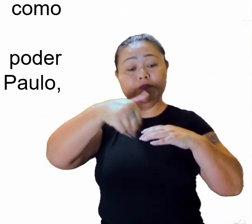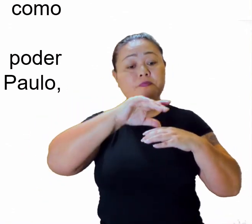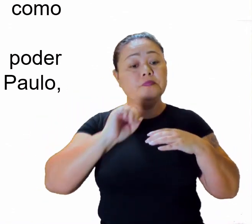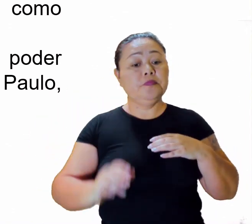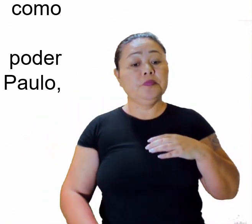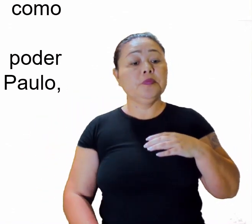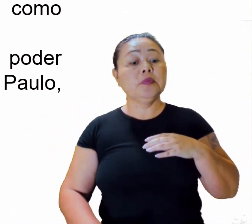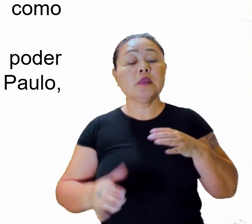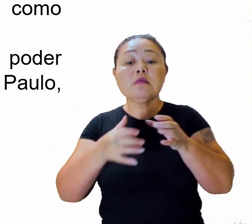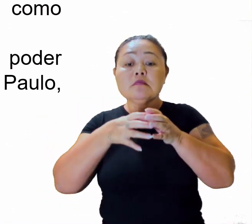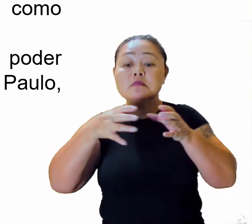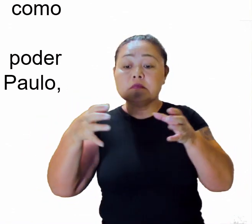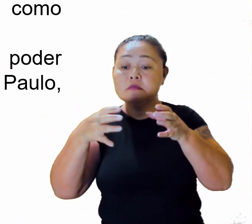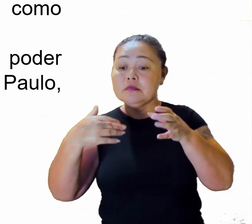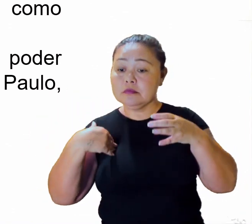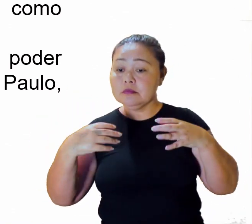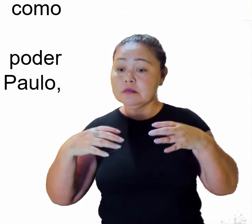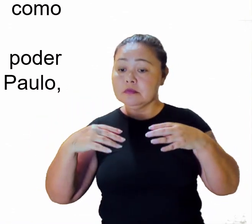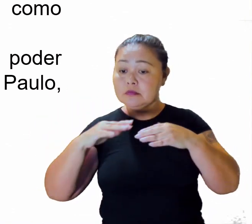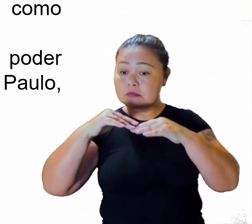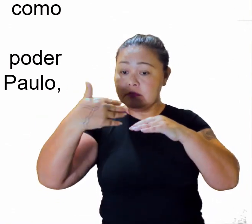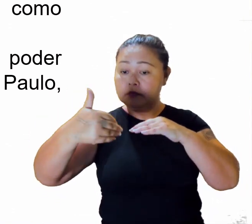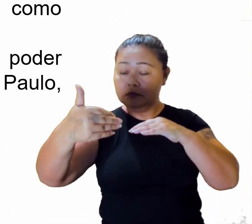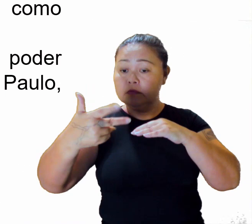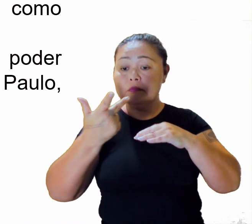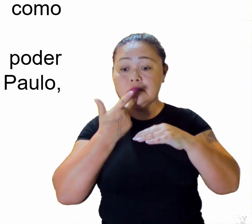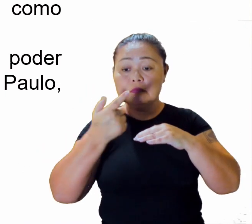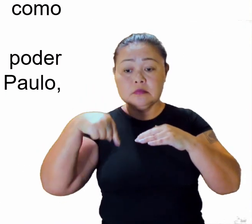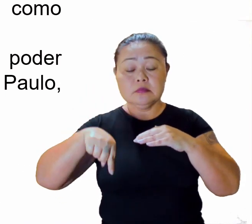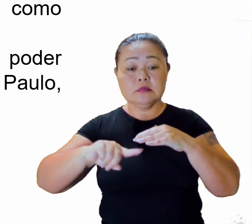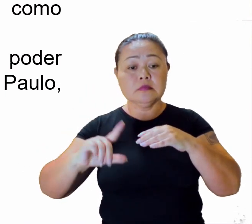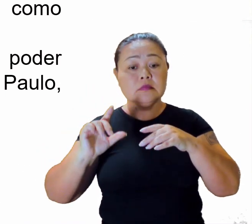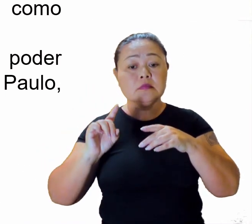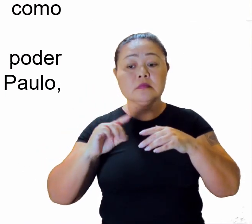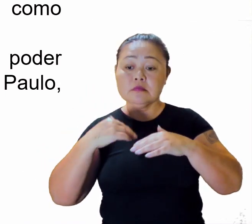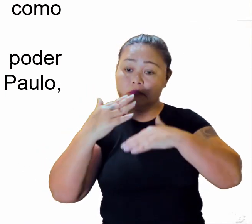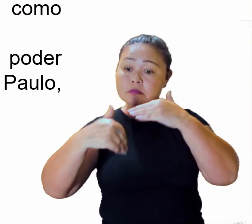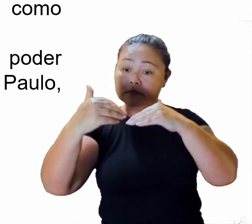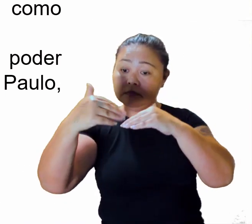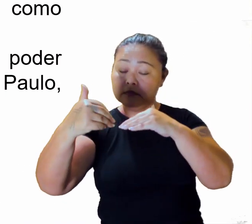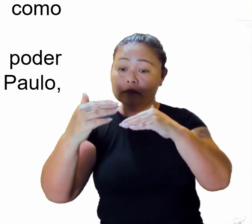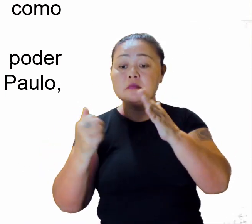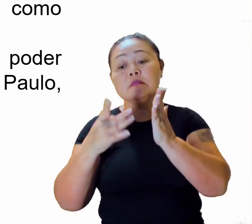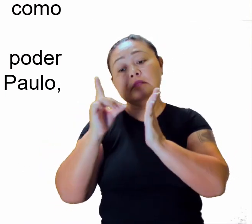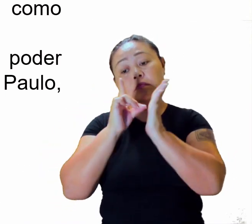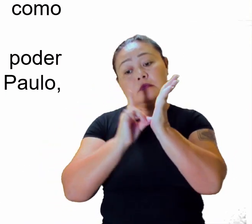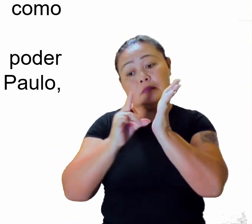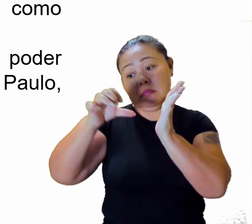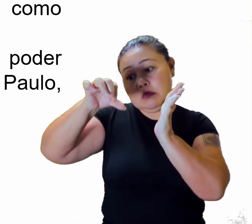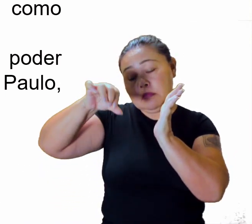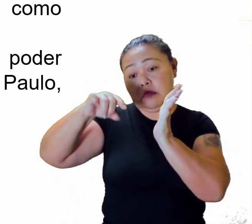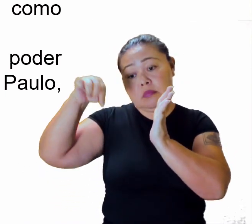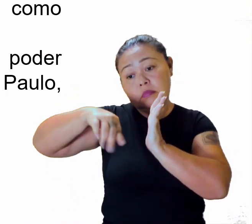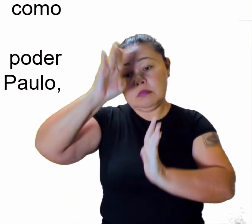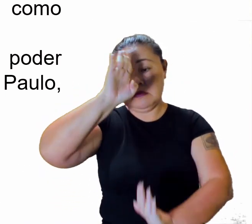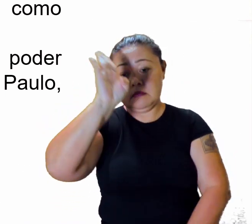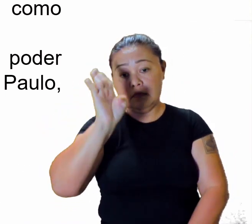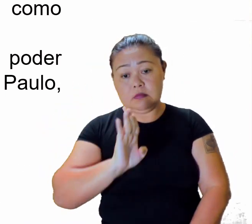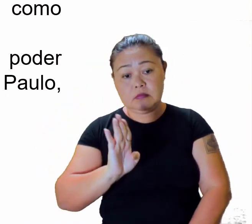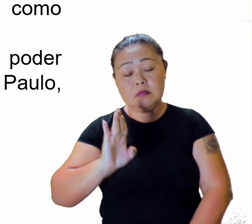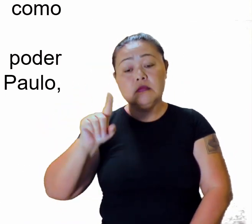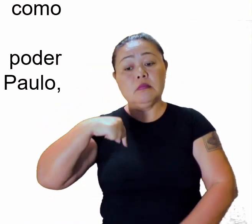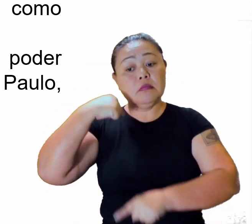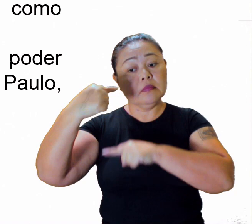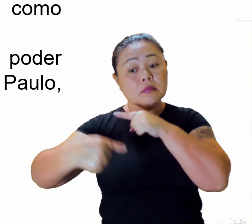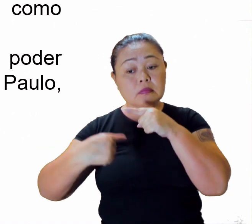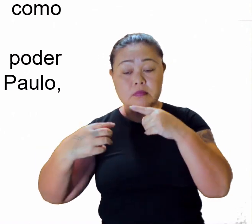bem. E o crescimento dessa cidade média, a gente até falou, ela vai crescer mais a partir da década de 90 no Brasil, no processo